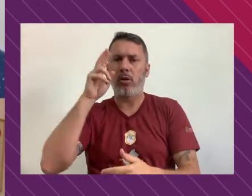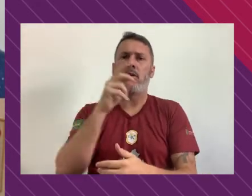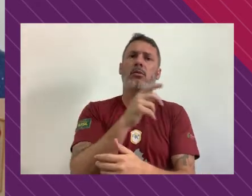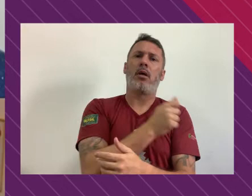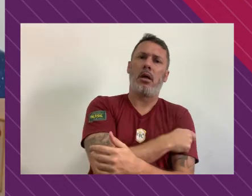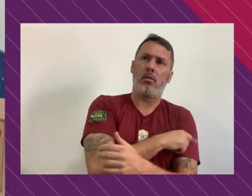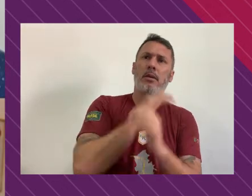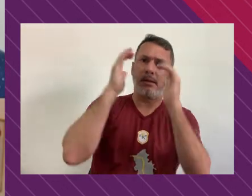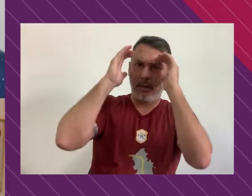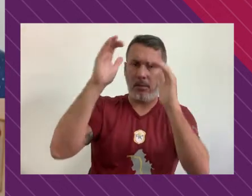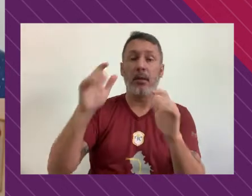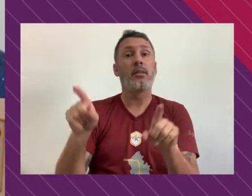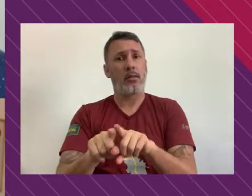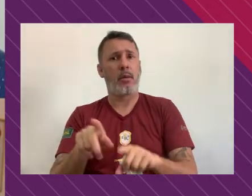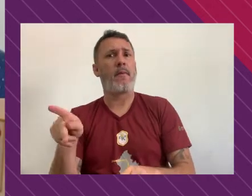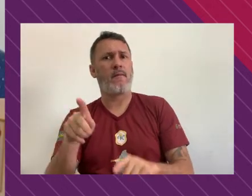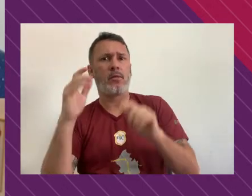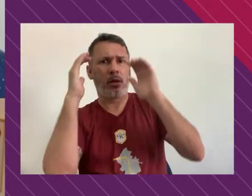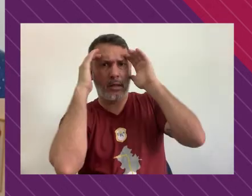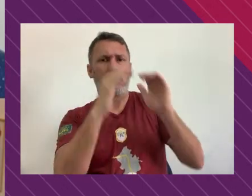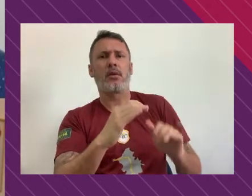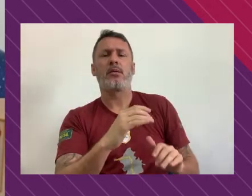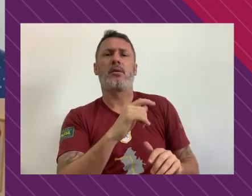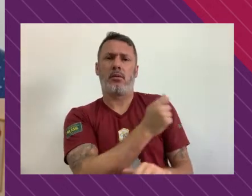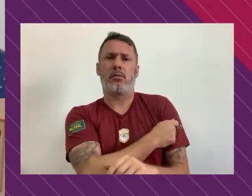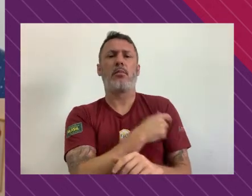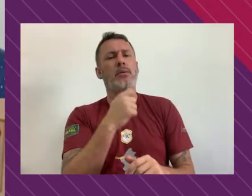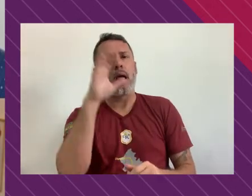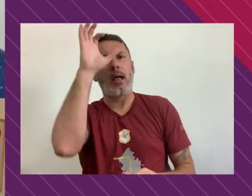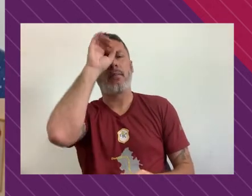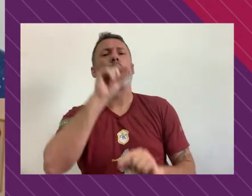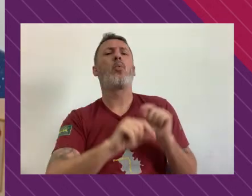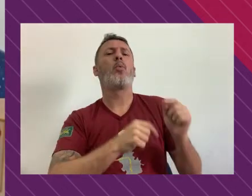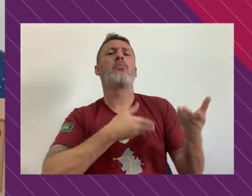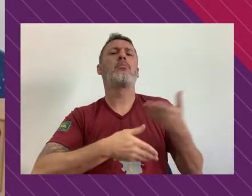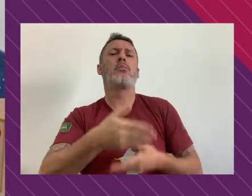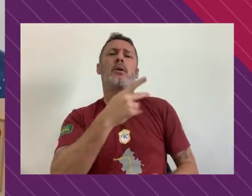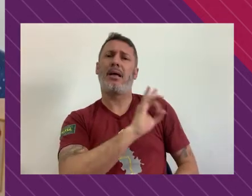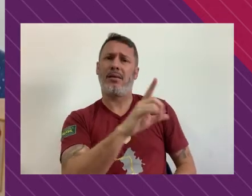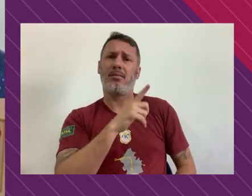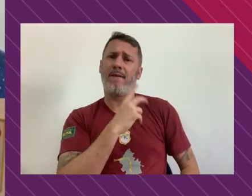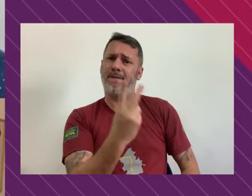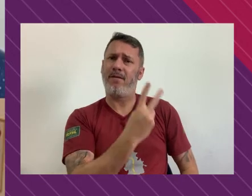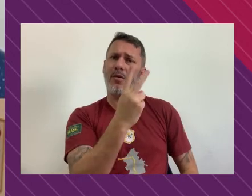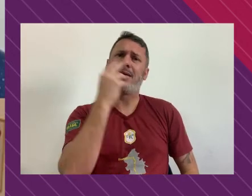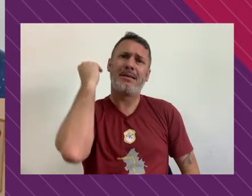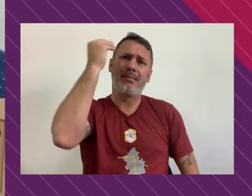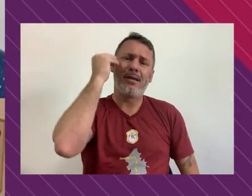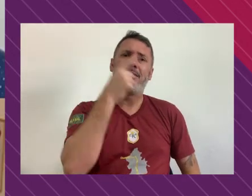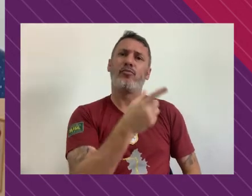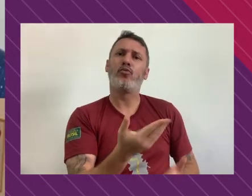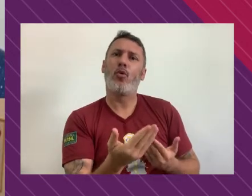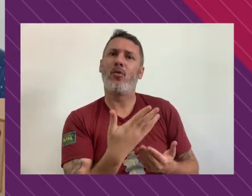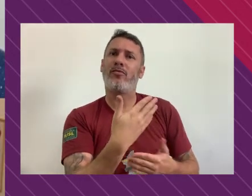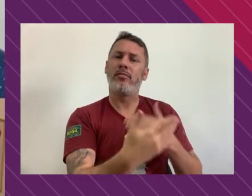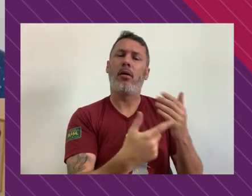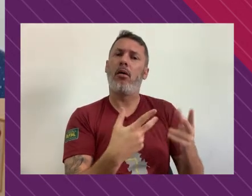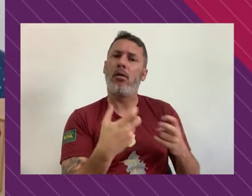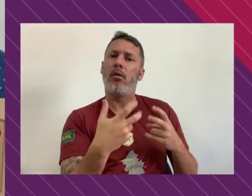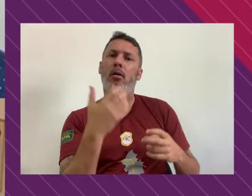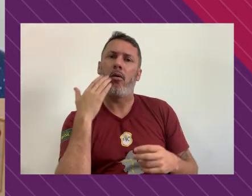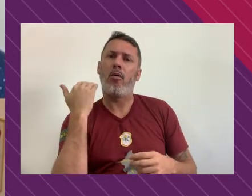mas desenvolva a habilidade de se comunicar melhor por escrito, pessoalmente, porque essas habilidades vão